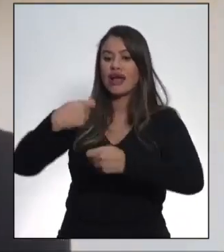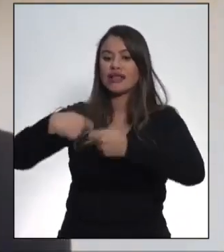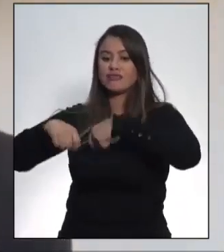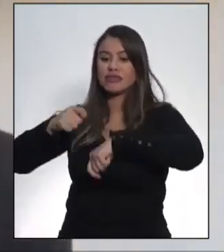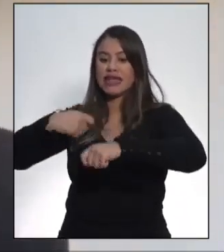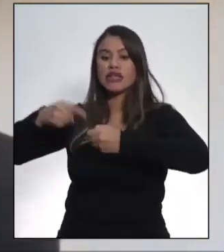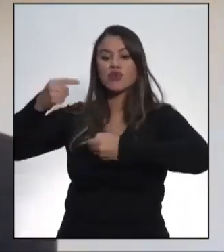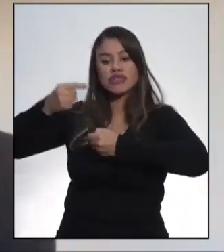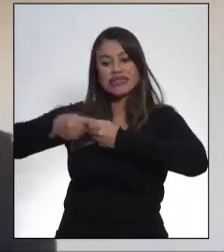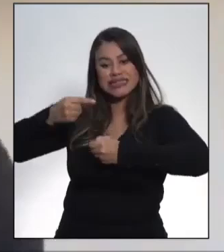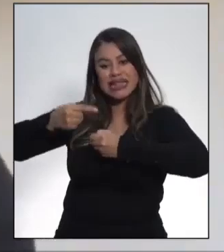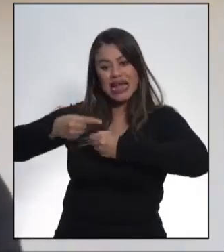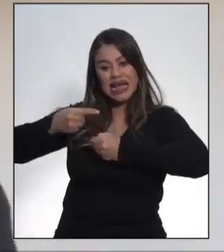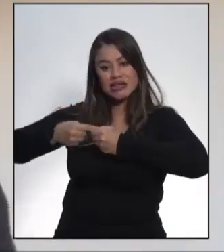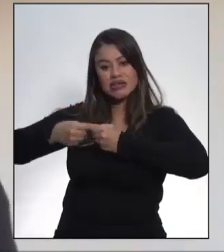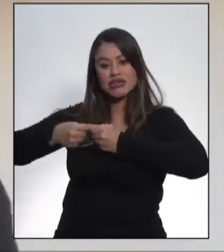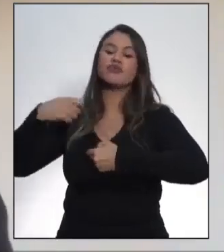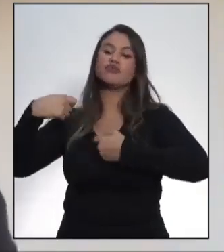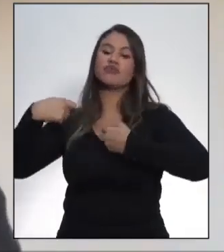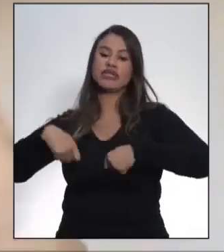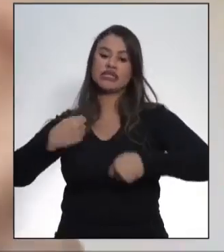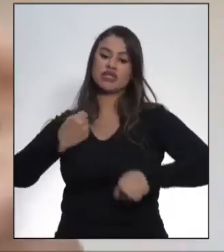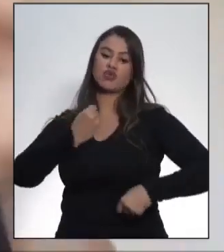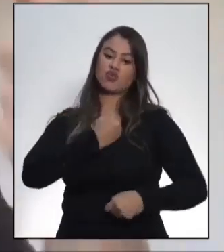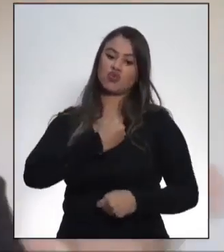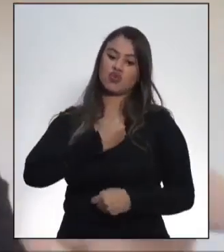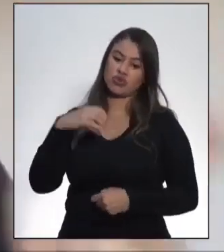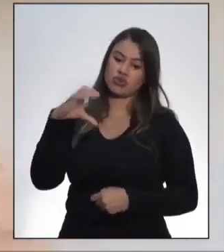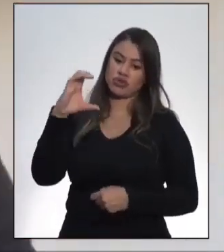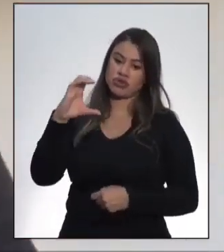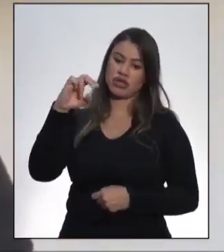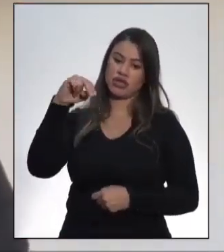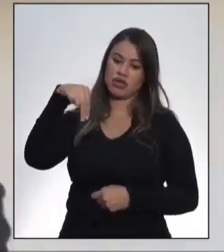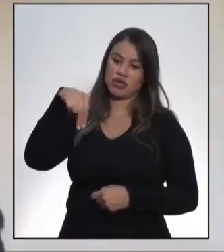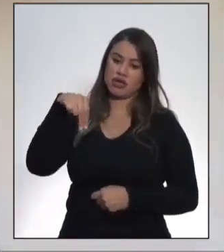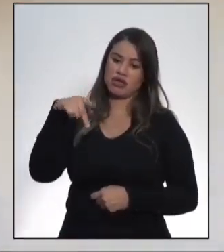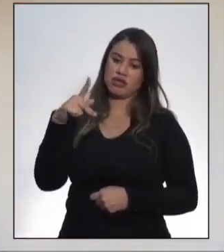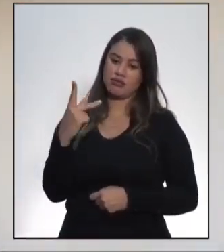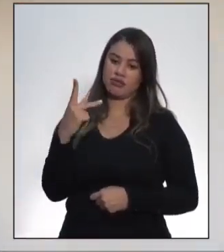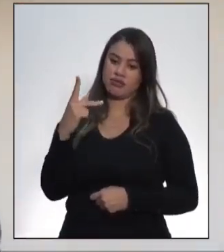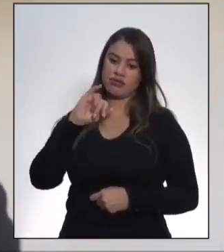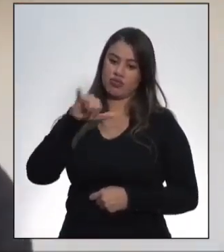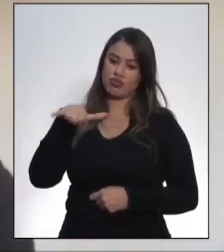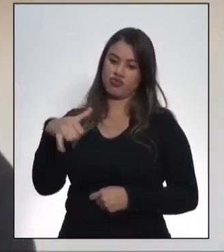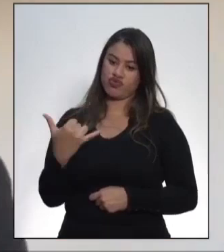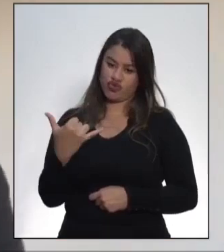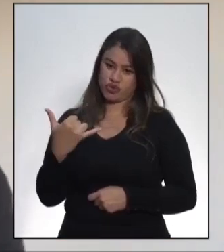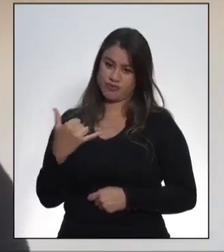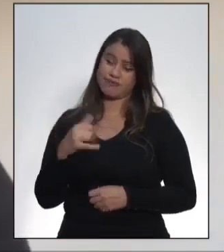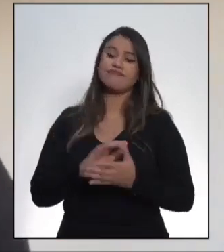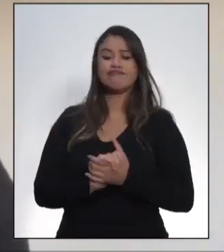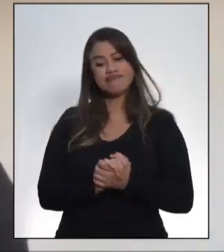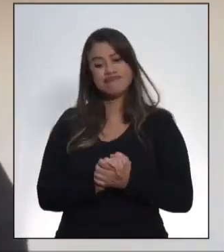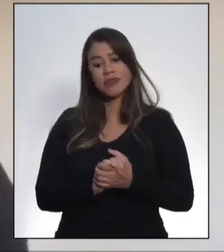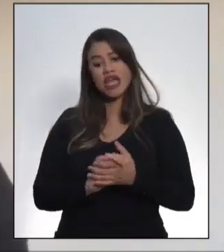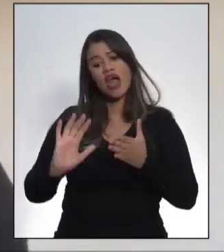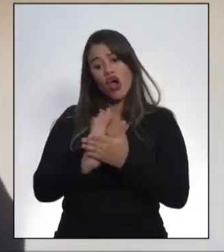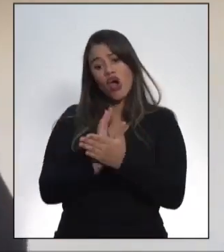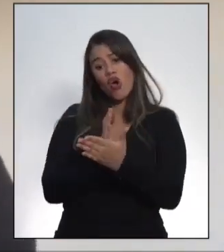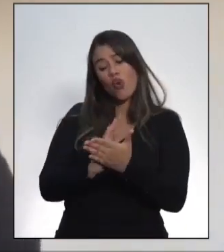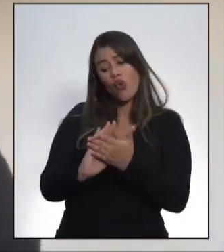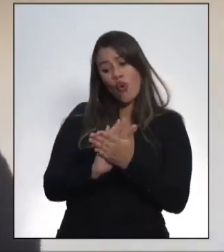tem que ter um número de CNPJ para você ter um alvará de funcionamento. São coisas genéricas. Existem algumas outras coisas que